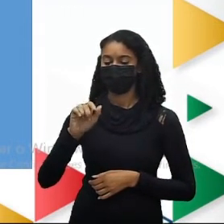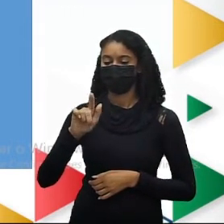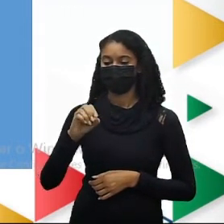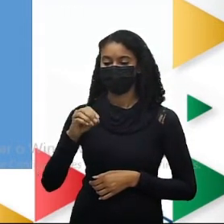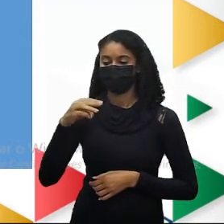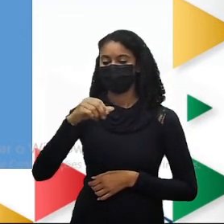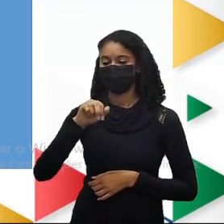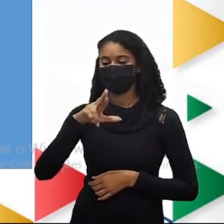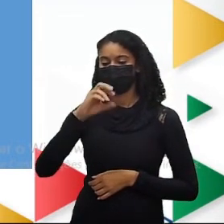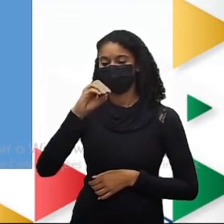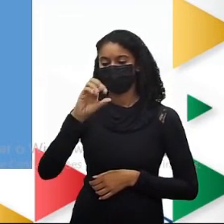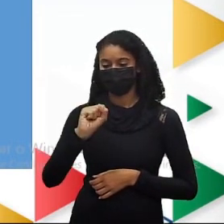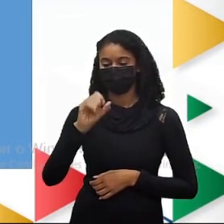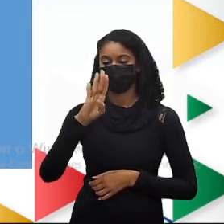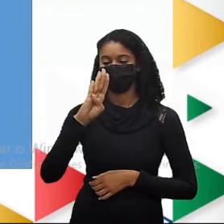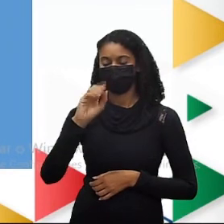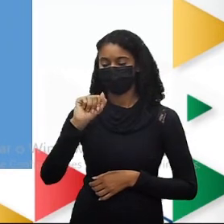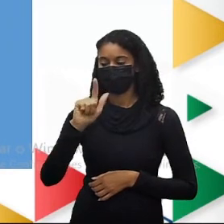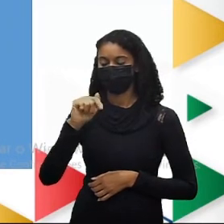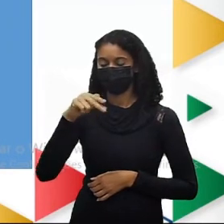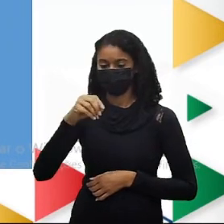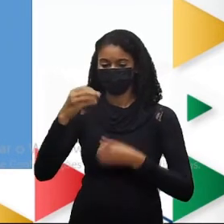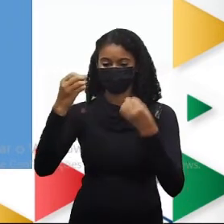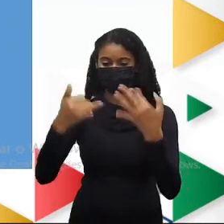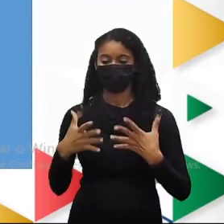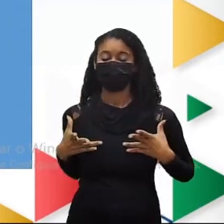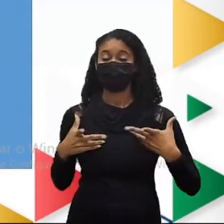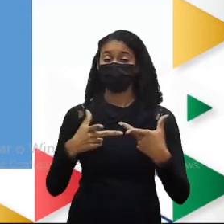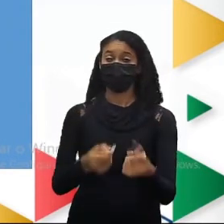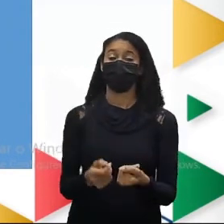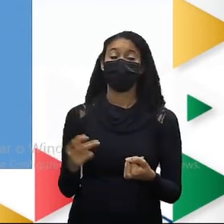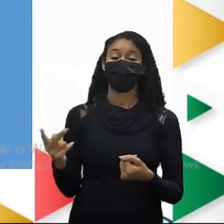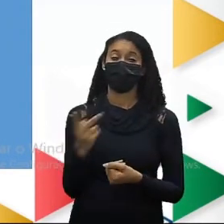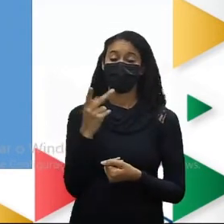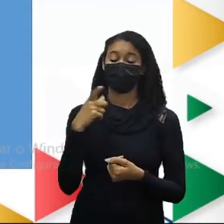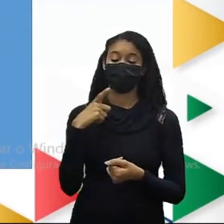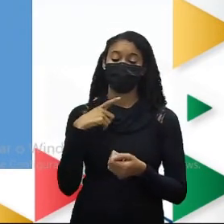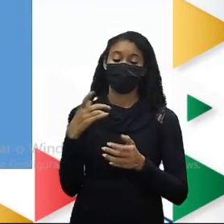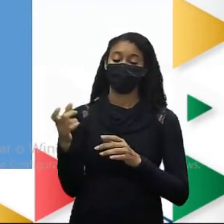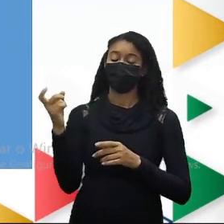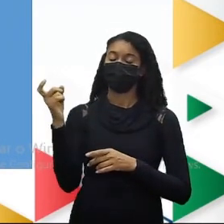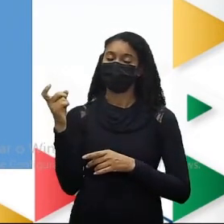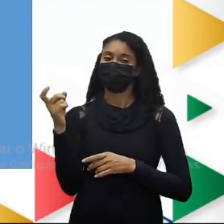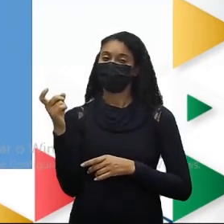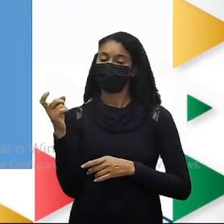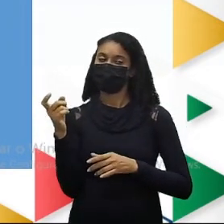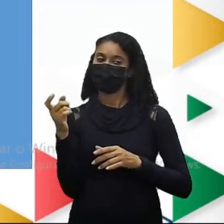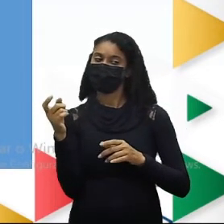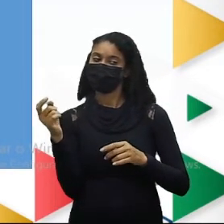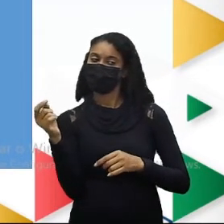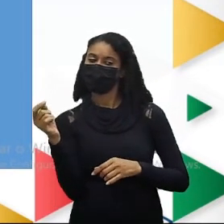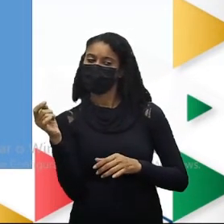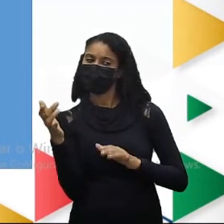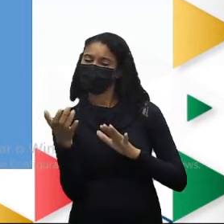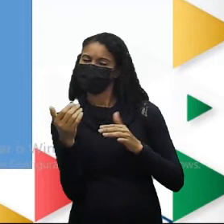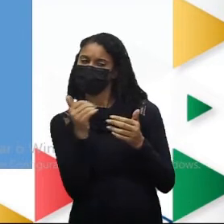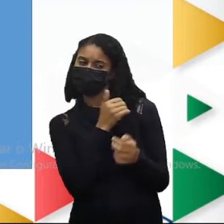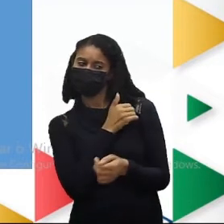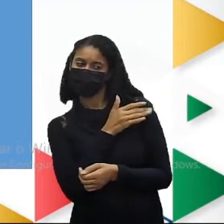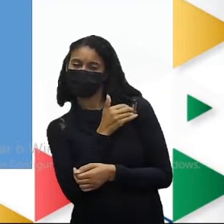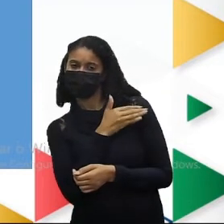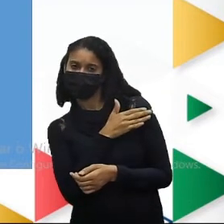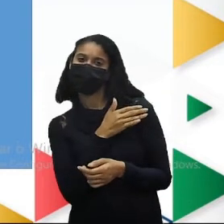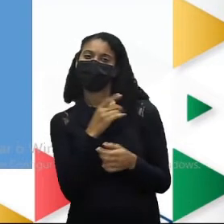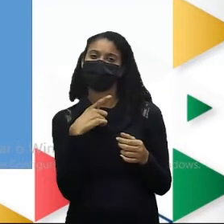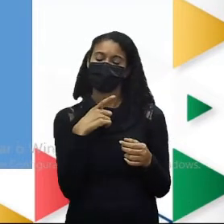Todo juízo de valor negativo, se é preconceito, é negativo, de reprovação, de repulsa, ou mesmo